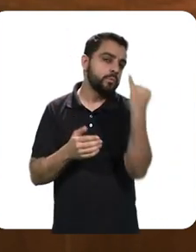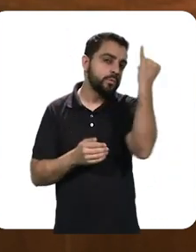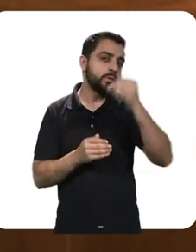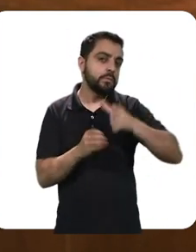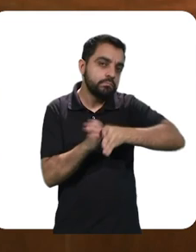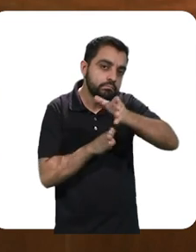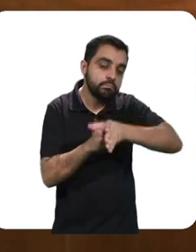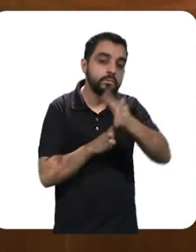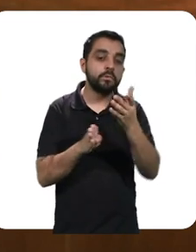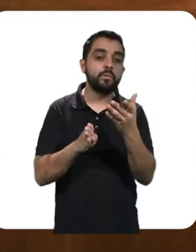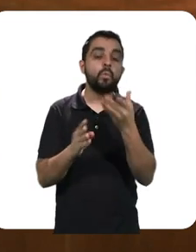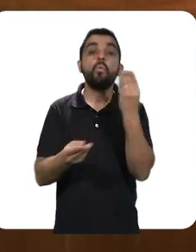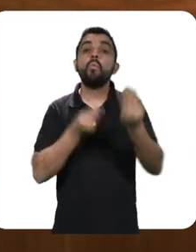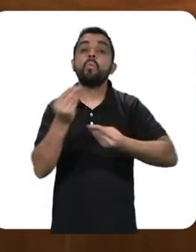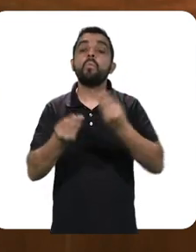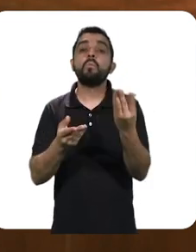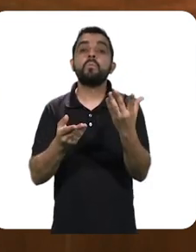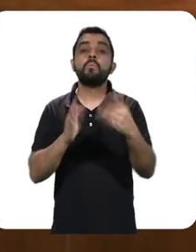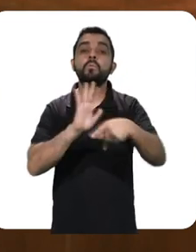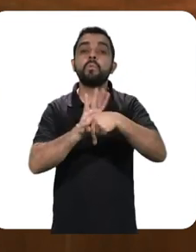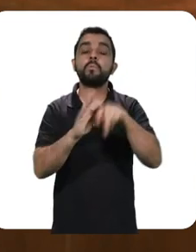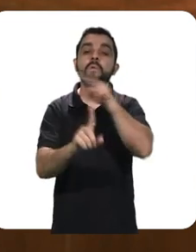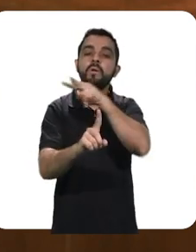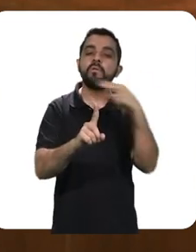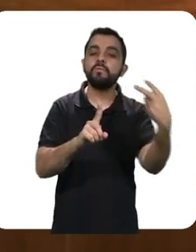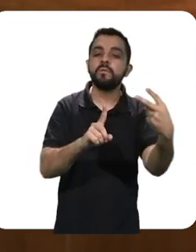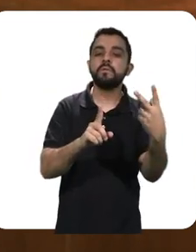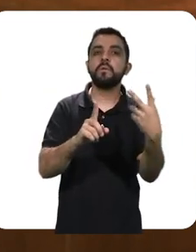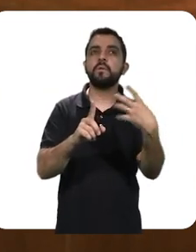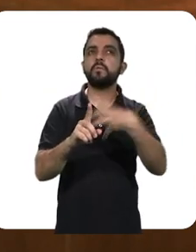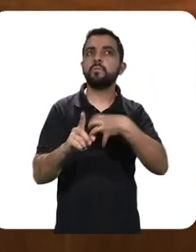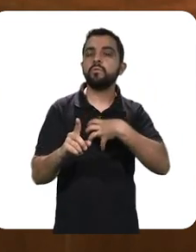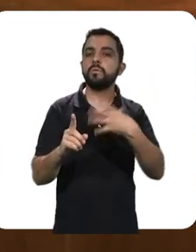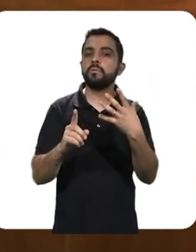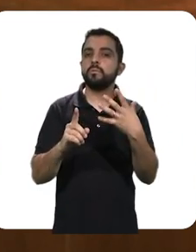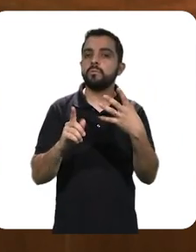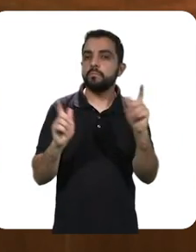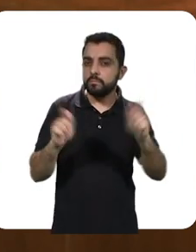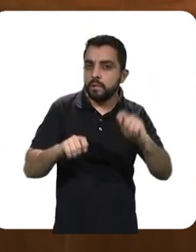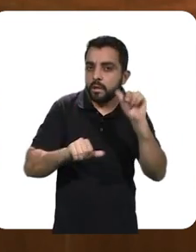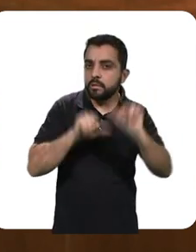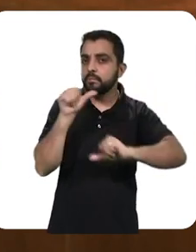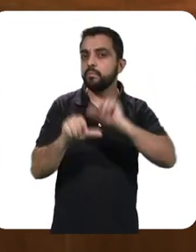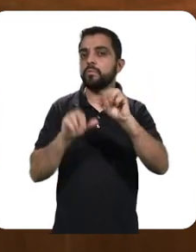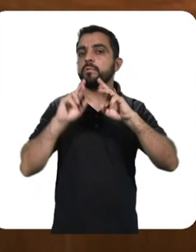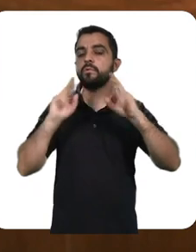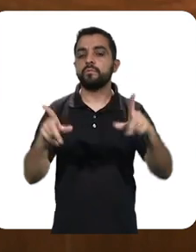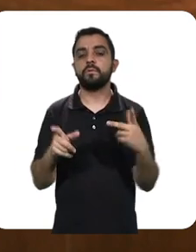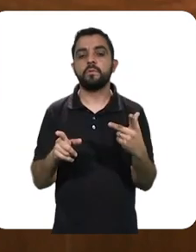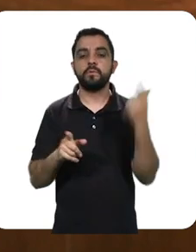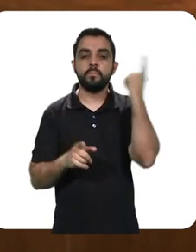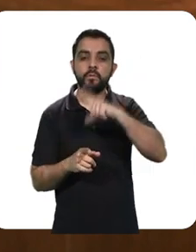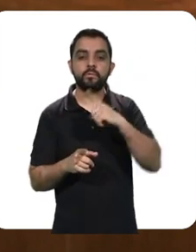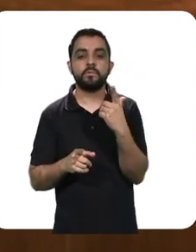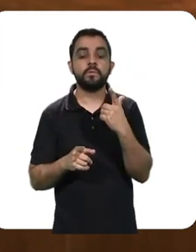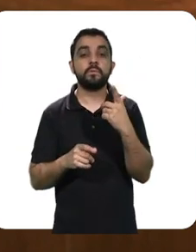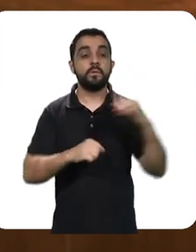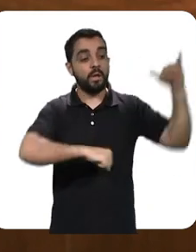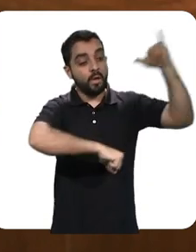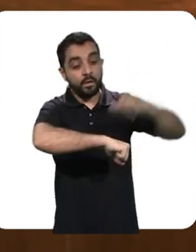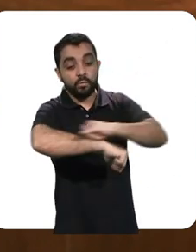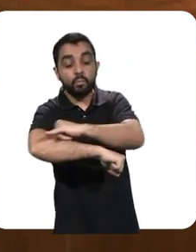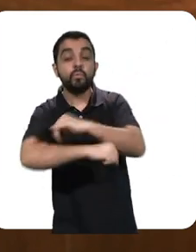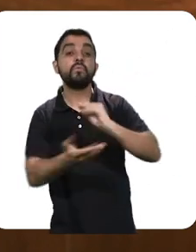uma questão sobre qual deveria ter sido o olhar, ou se faria diferença, né, um controle nos